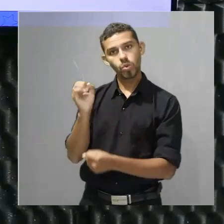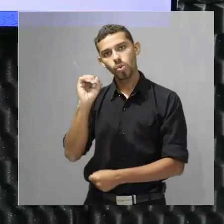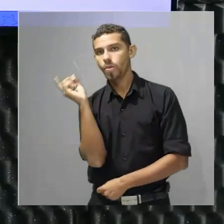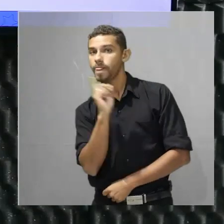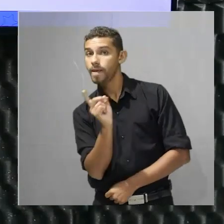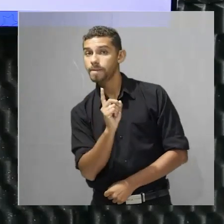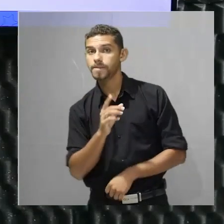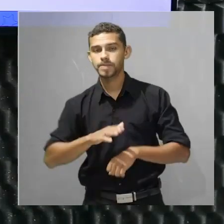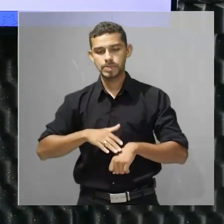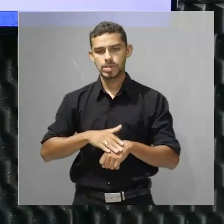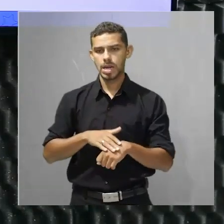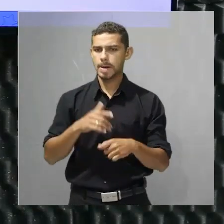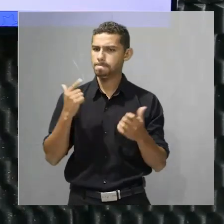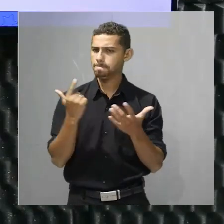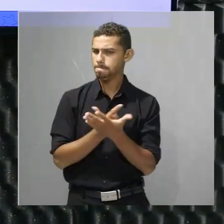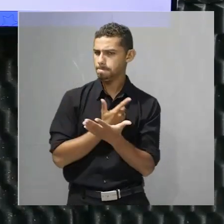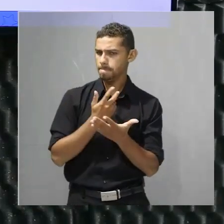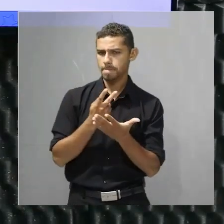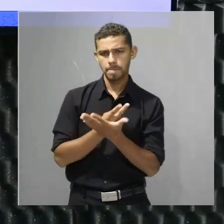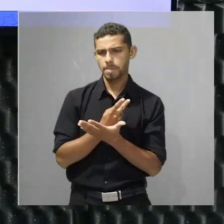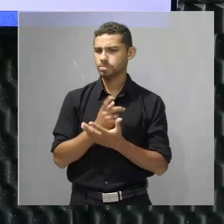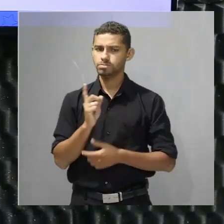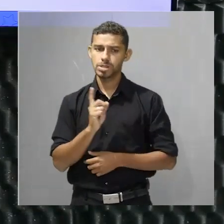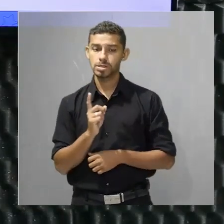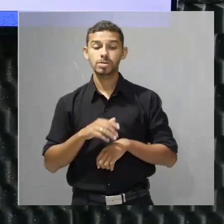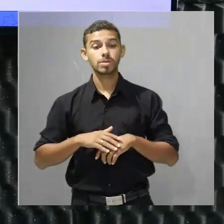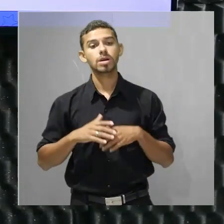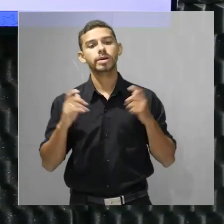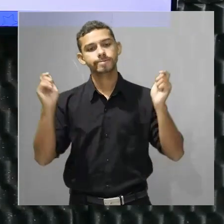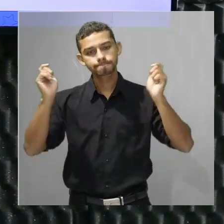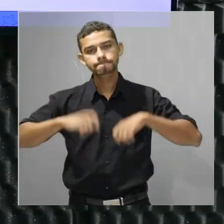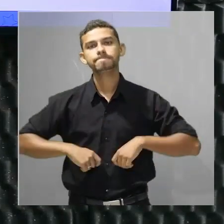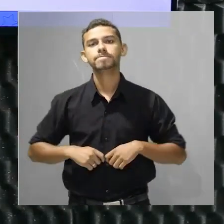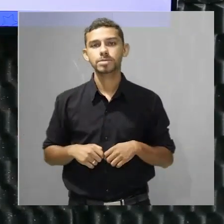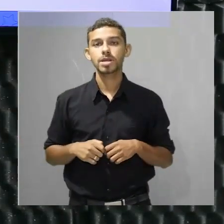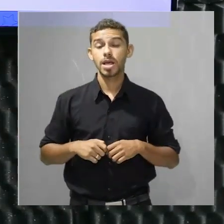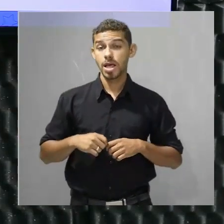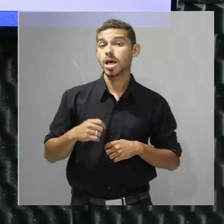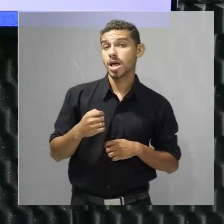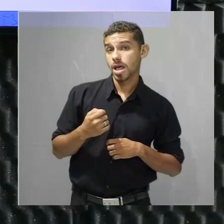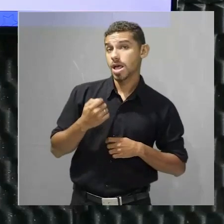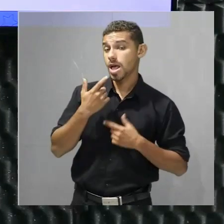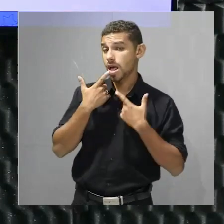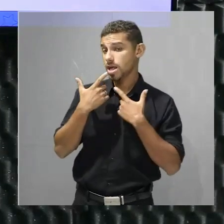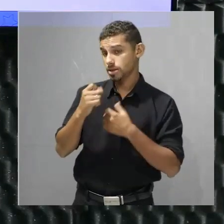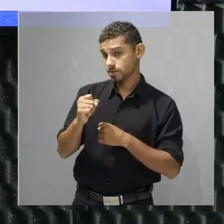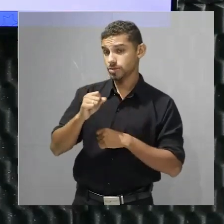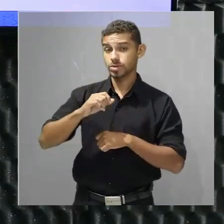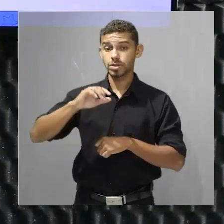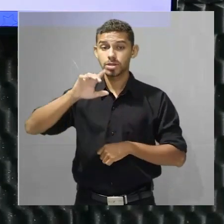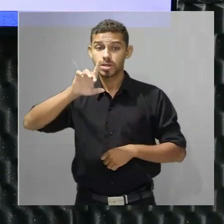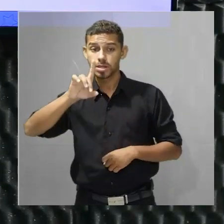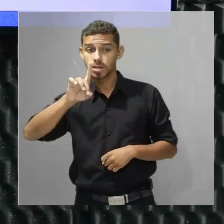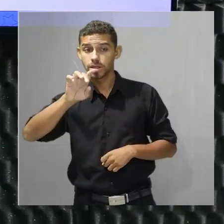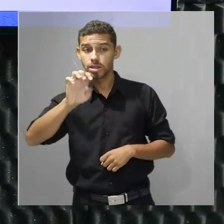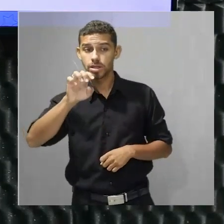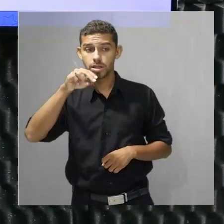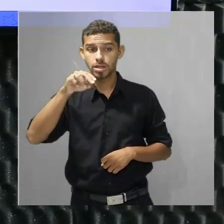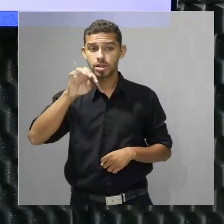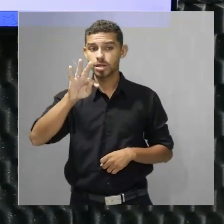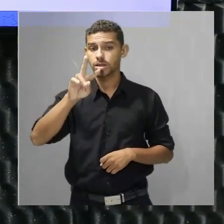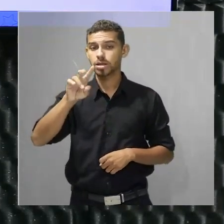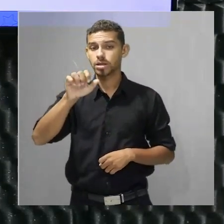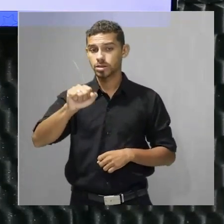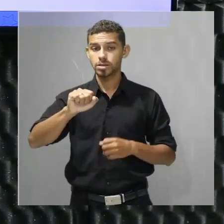prejuízos aí na sua redação claro que o que vai prevalecer a linguagem denotativa mas isso de que forma eu poderia